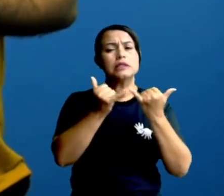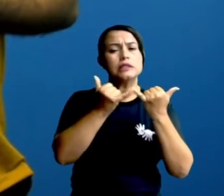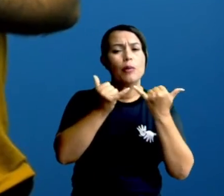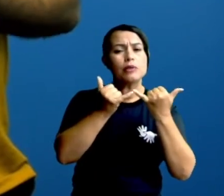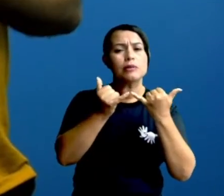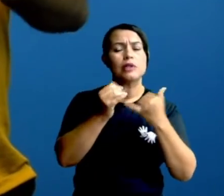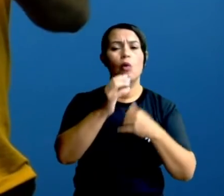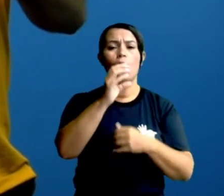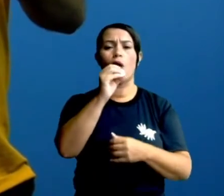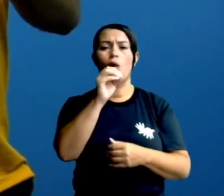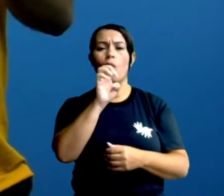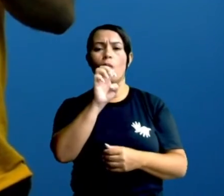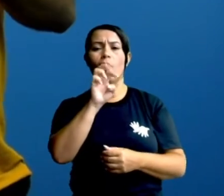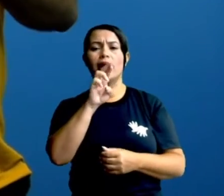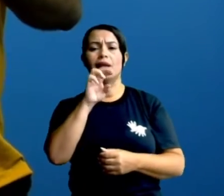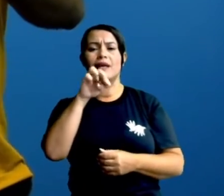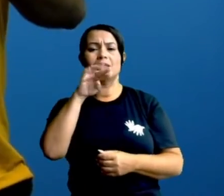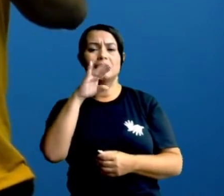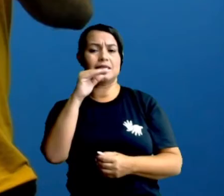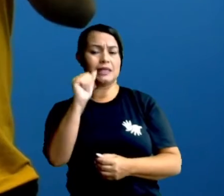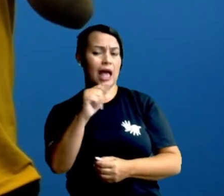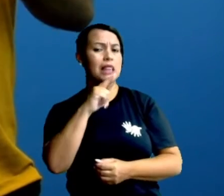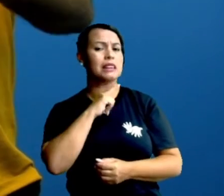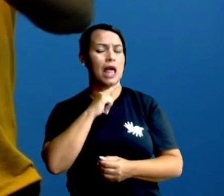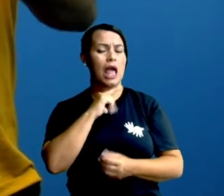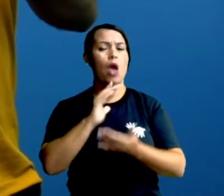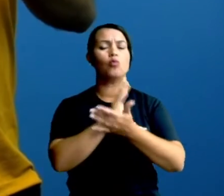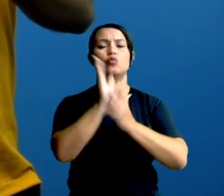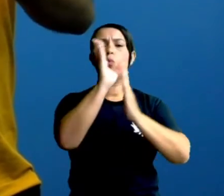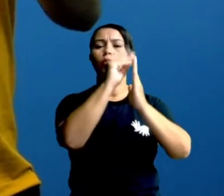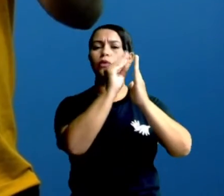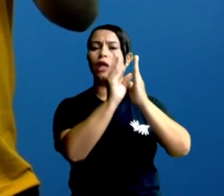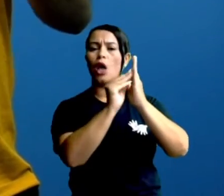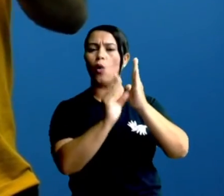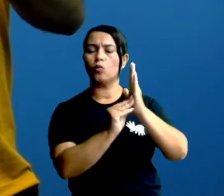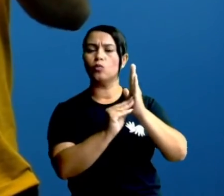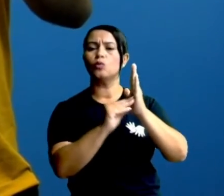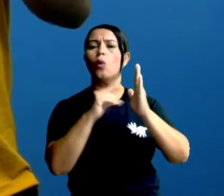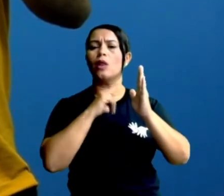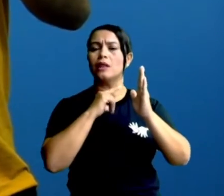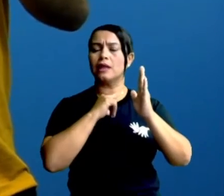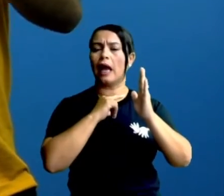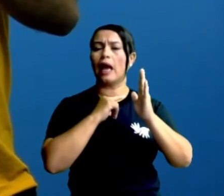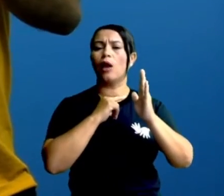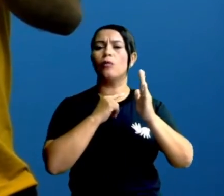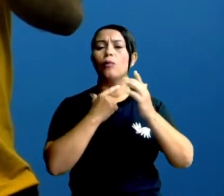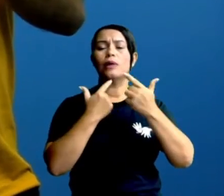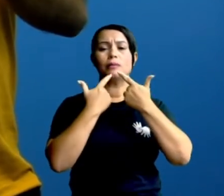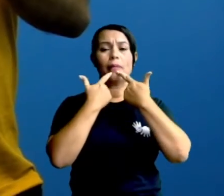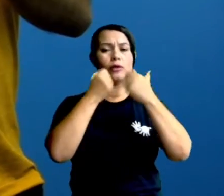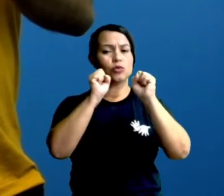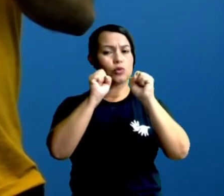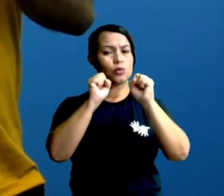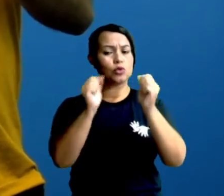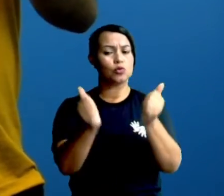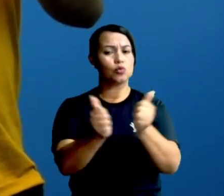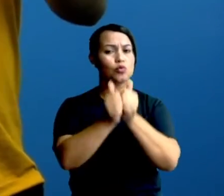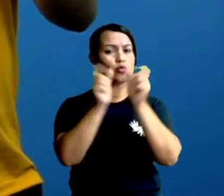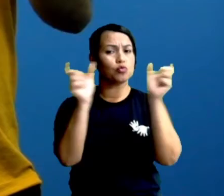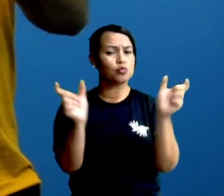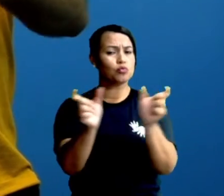coerência. Então, são conteúdos, são aspectos linguísticos que caminham juntos,